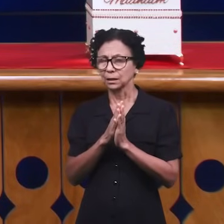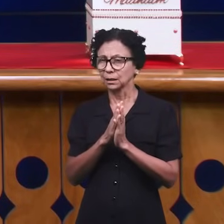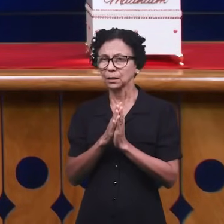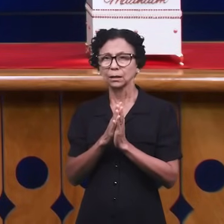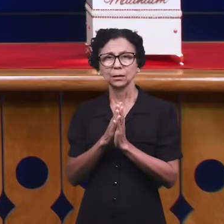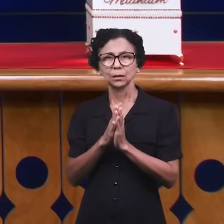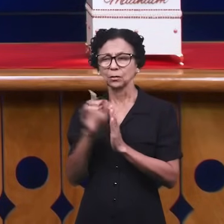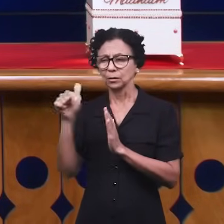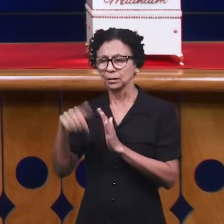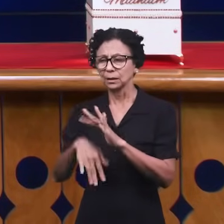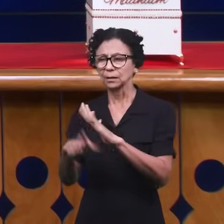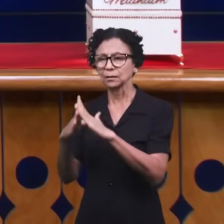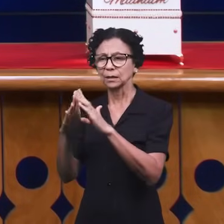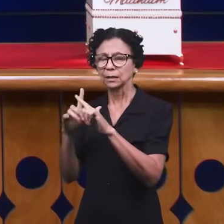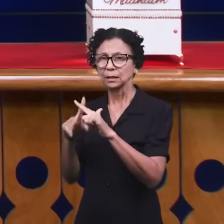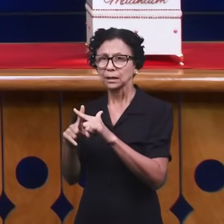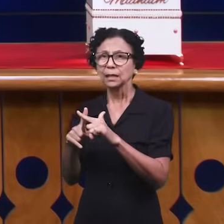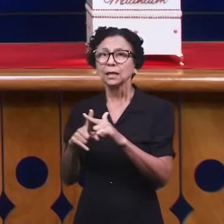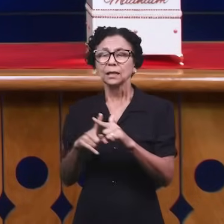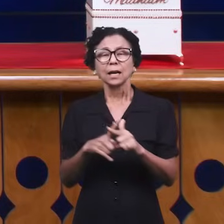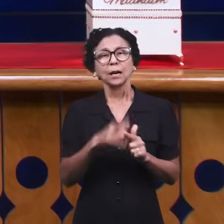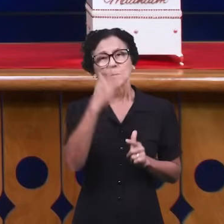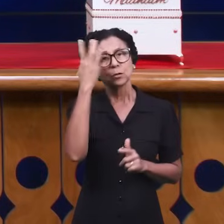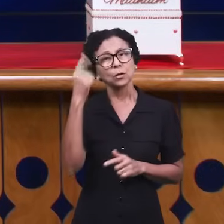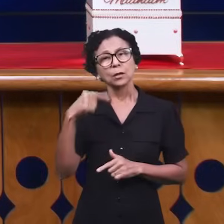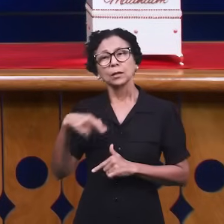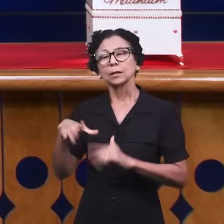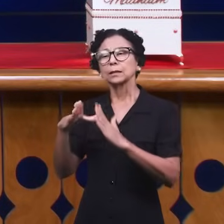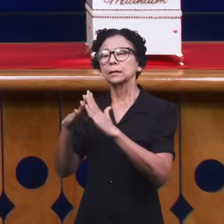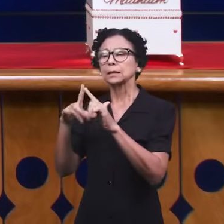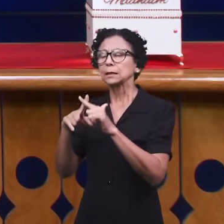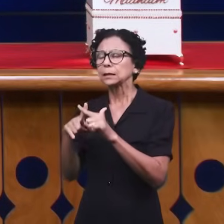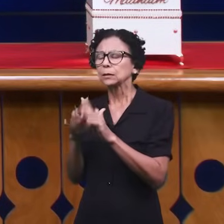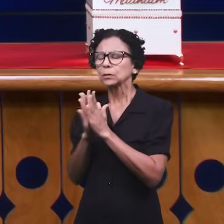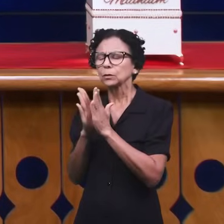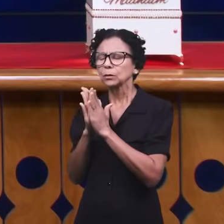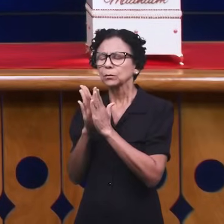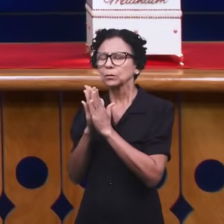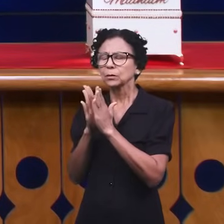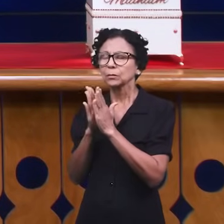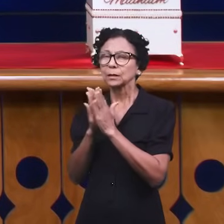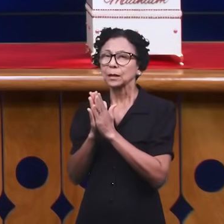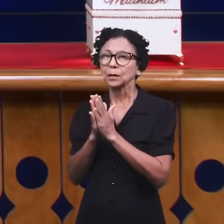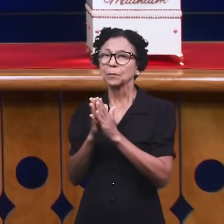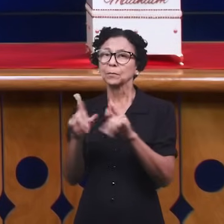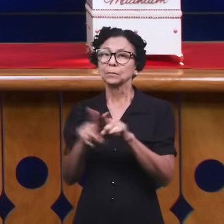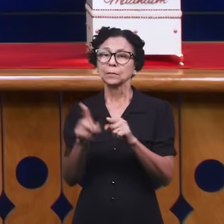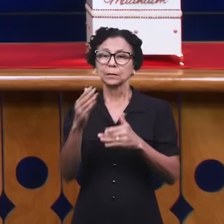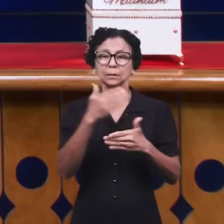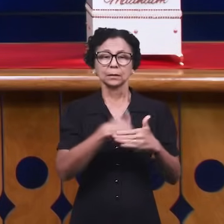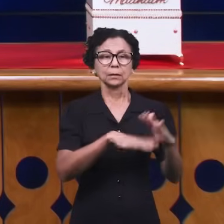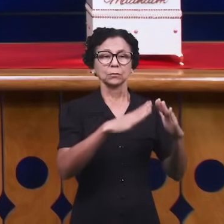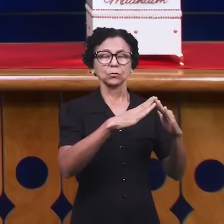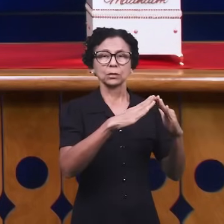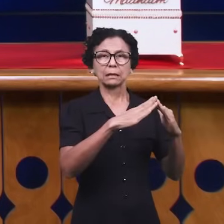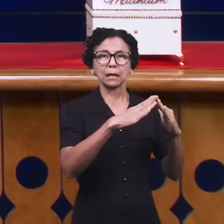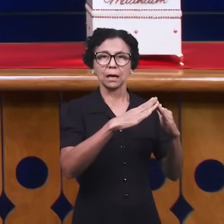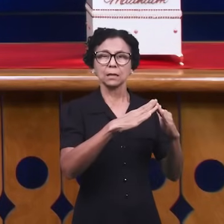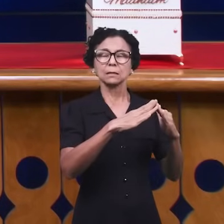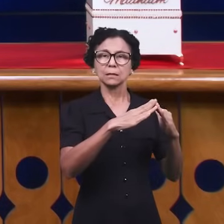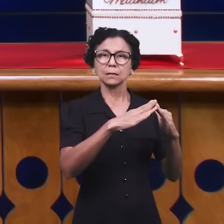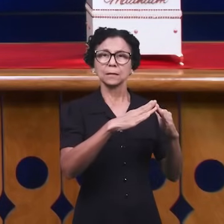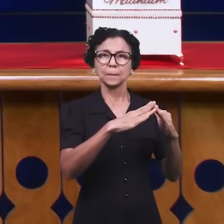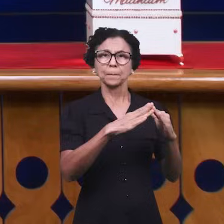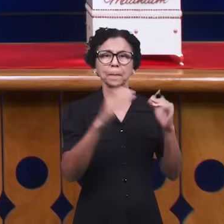muitas pessoas que gostam de orar muito na igreja, mas a oração dentro do lar, a oração